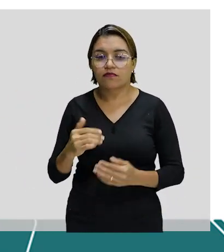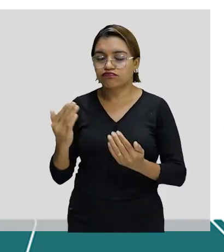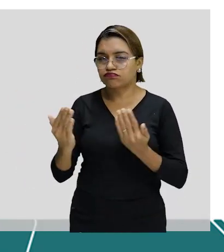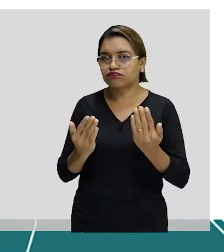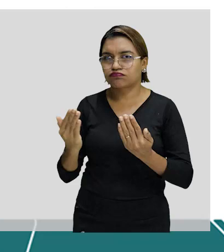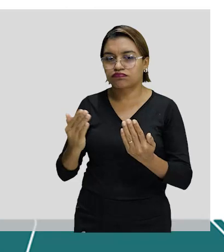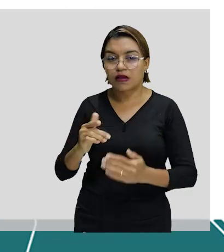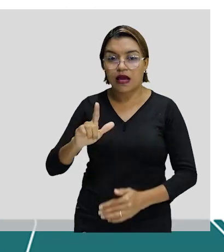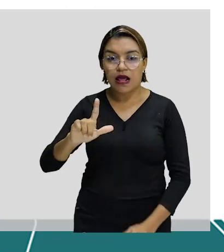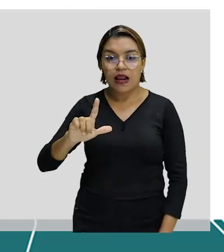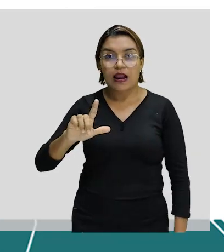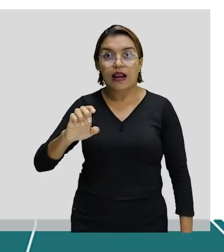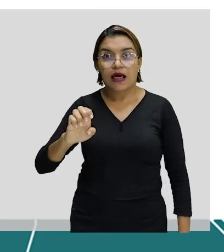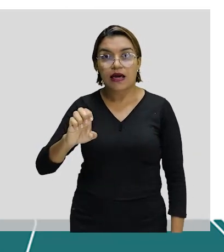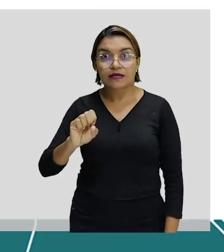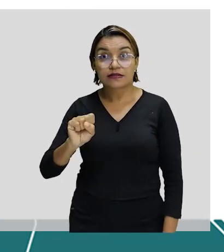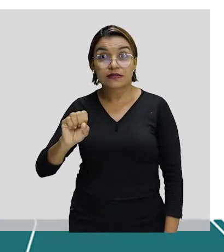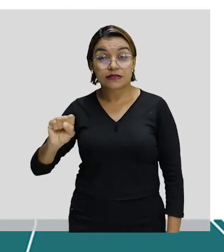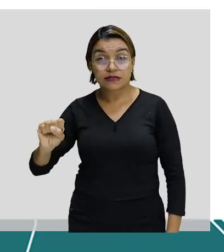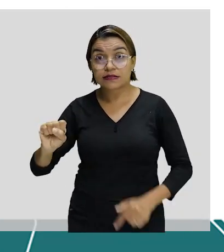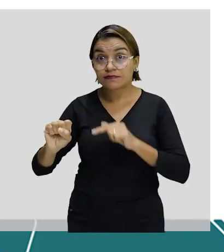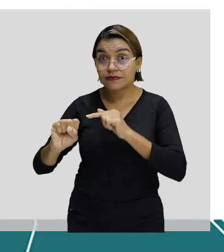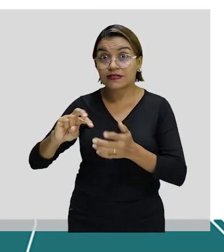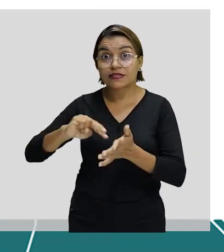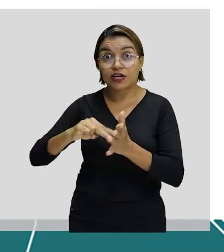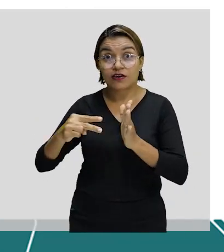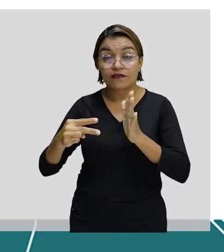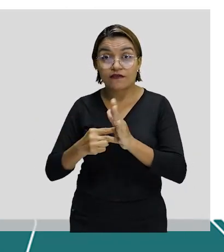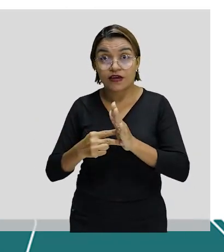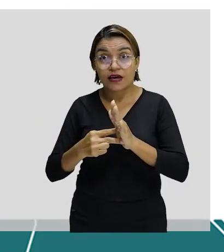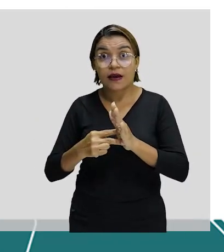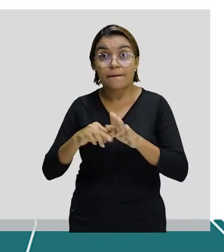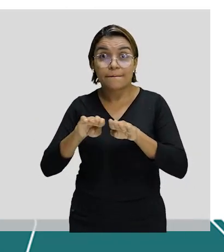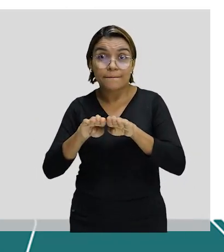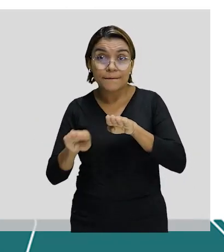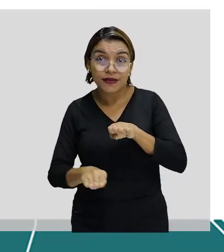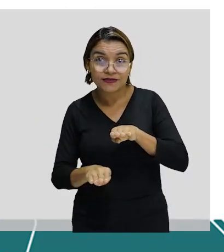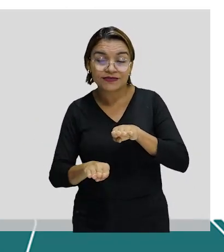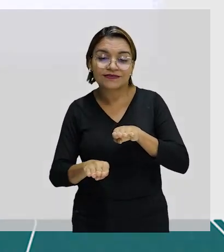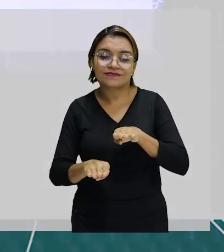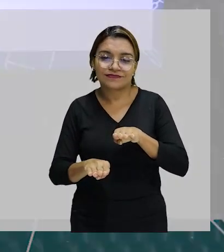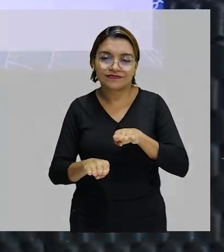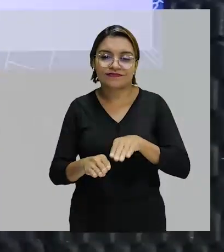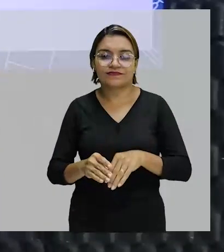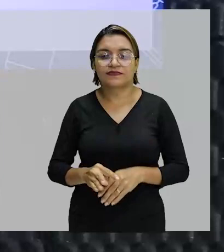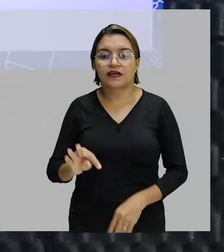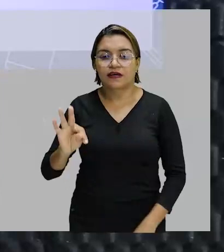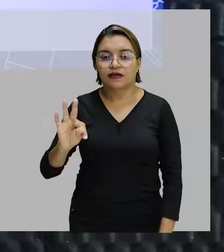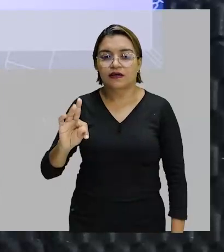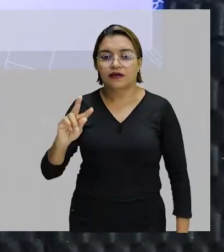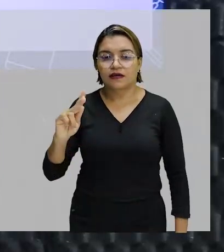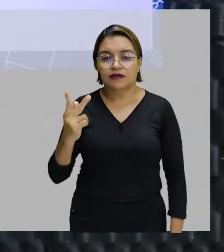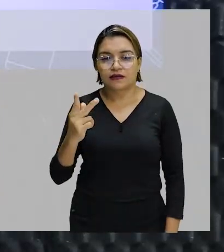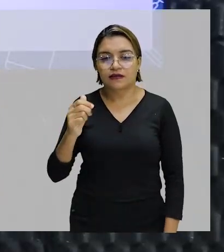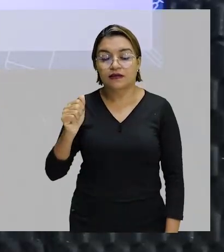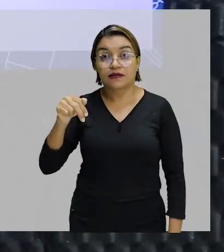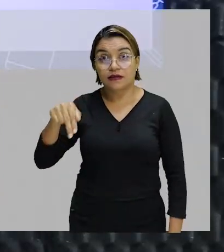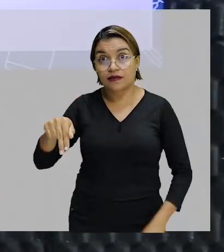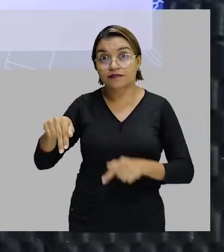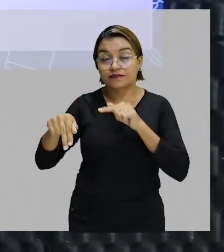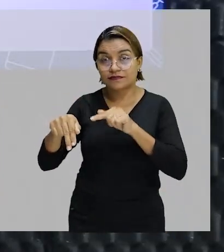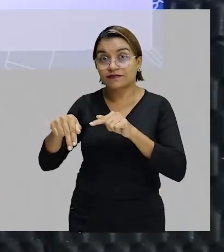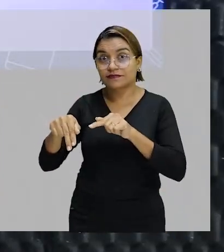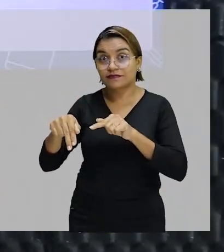palavrinha less. Less significa menos no comparativo. Than é a segunda parte,